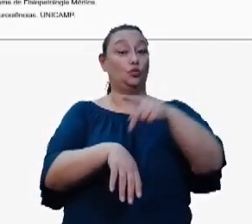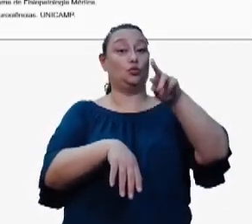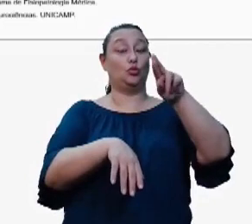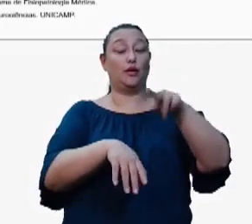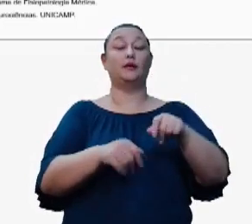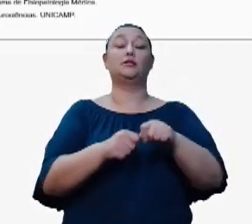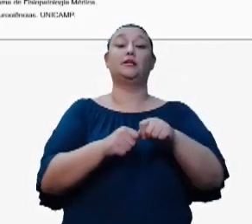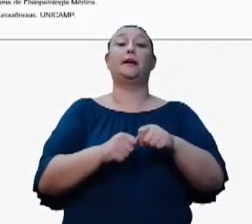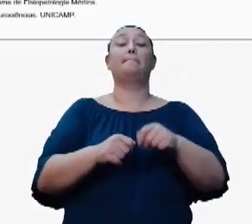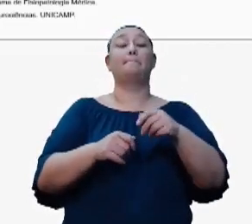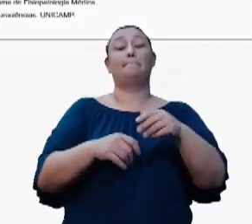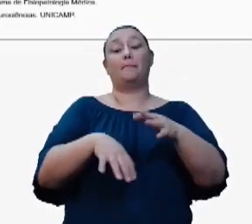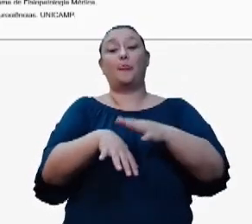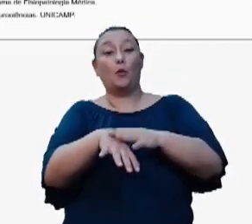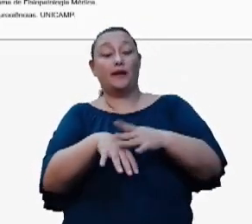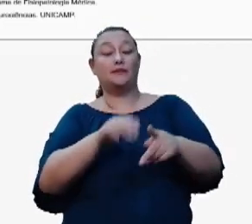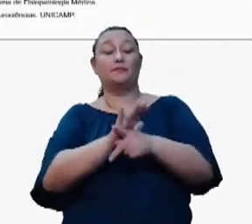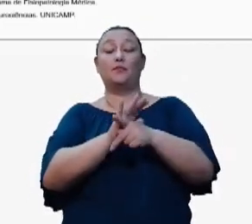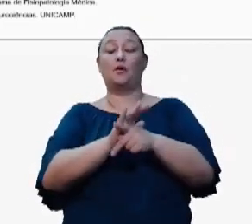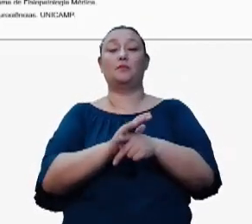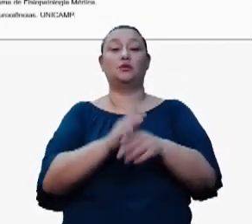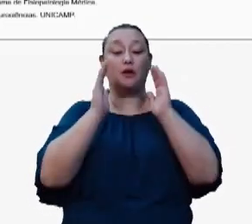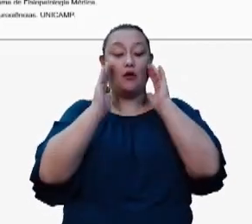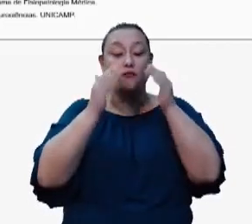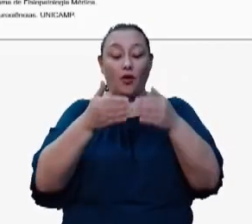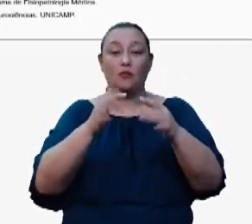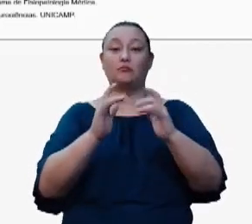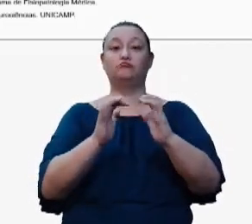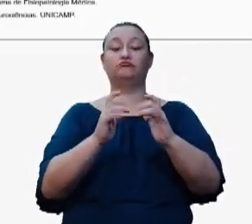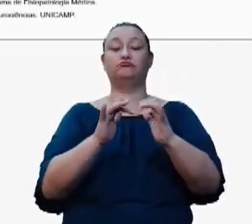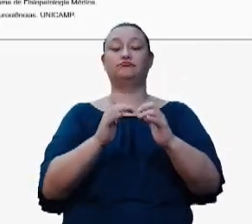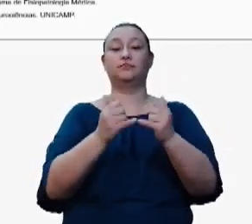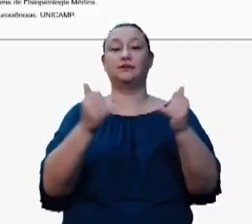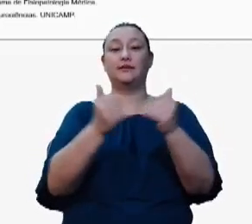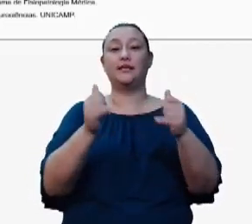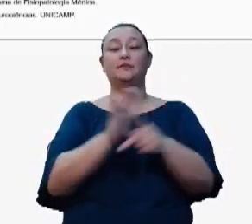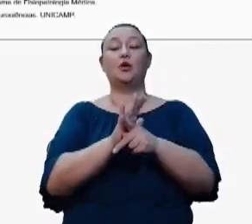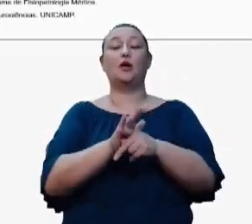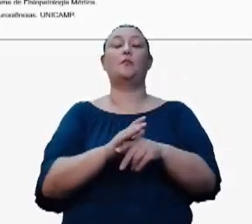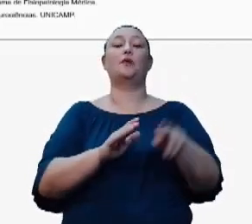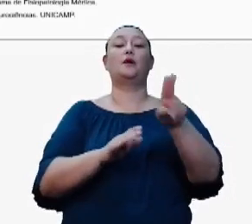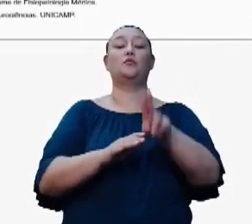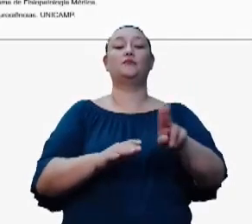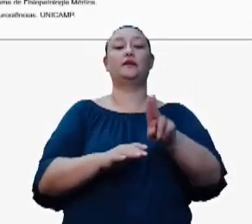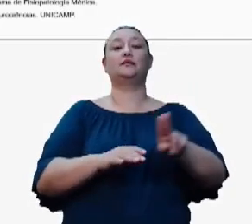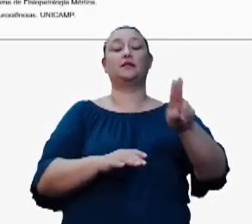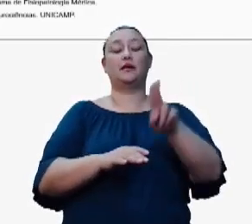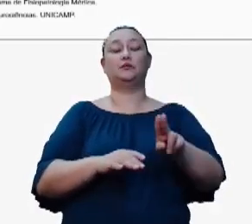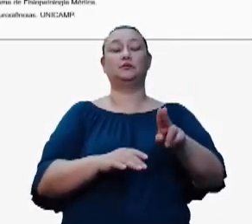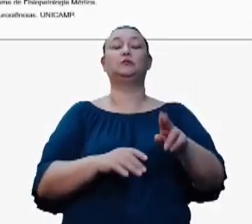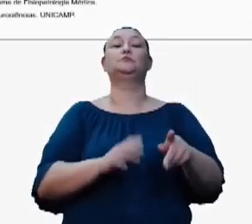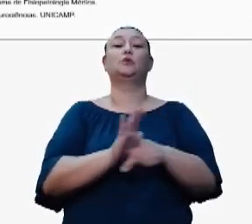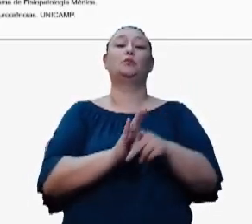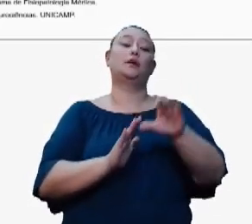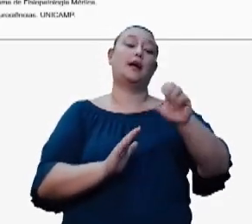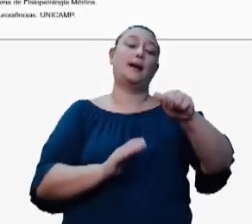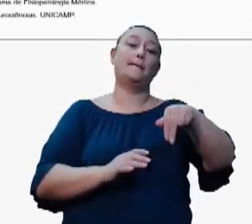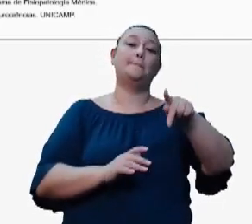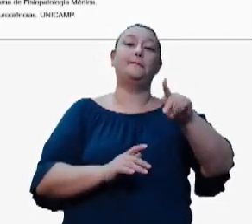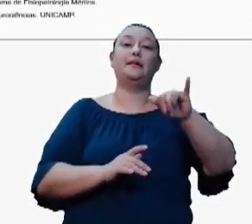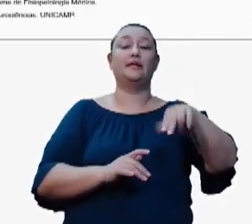fisiopatologia médica na área de concentração de neurociências pela Universidade Estadual de Campinas, no Brasil. Eu me